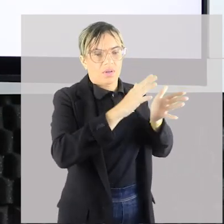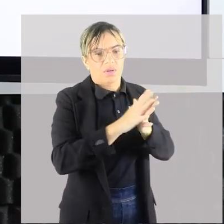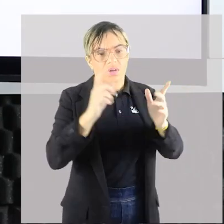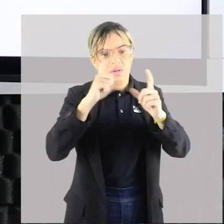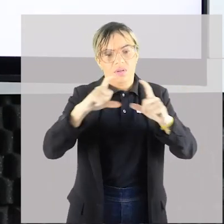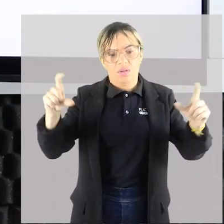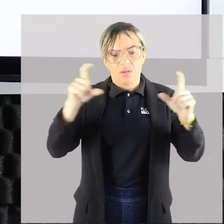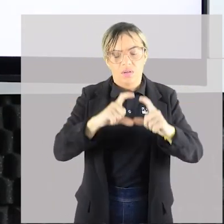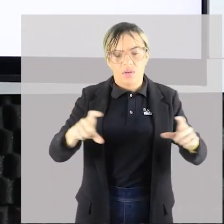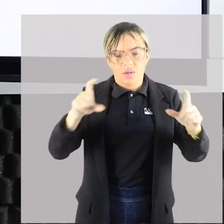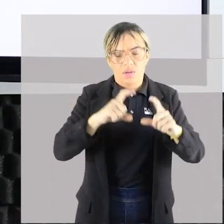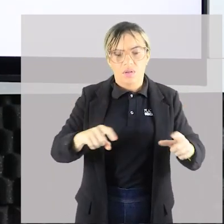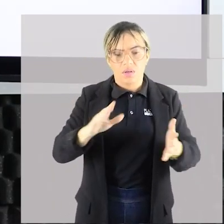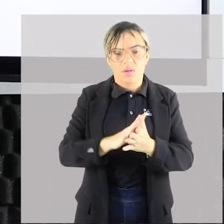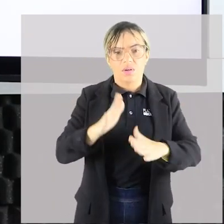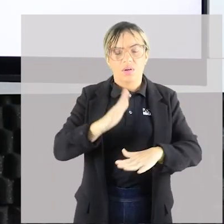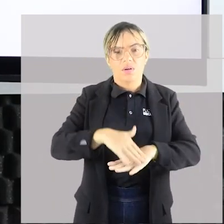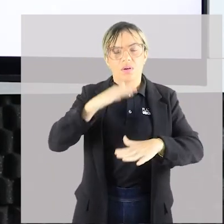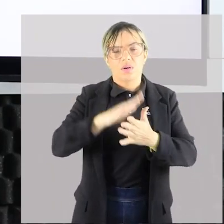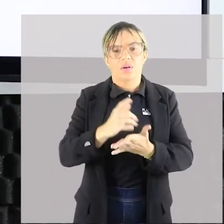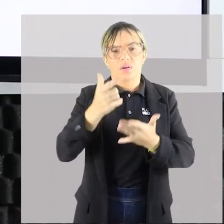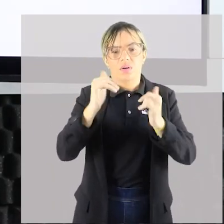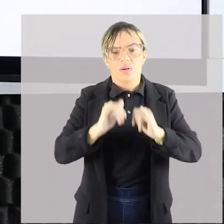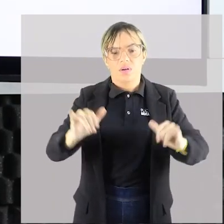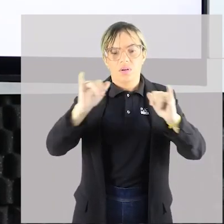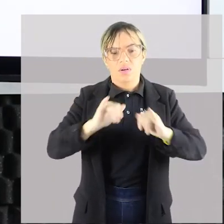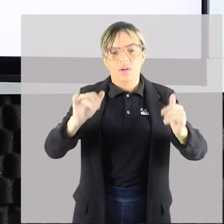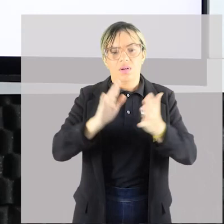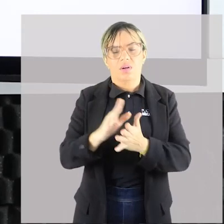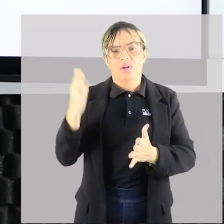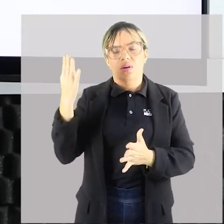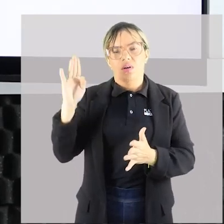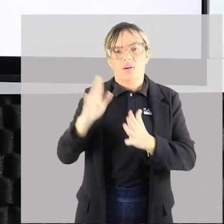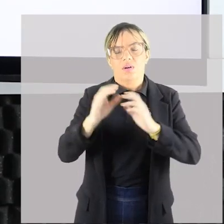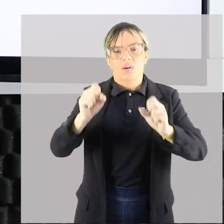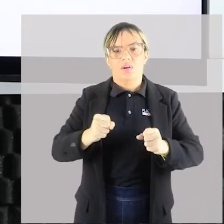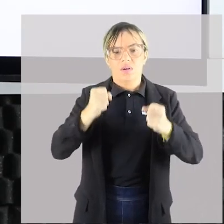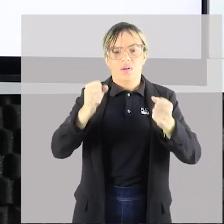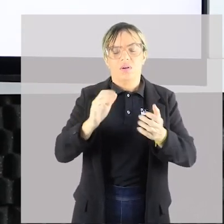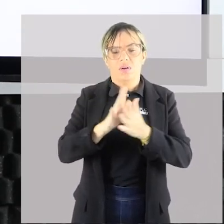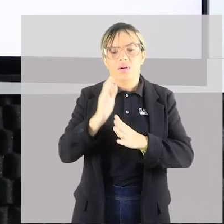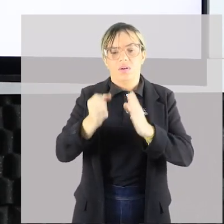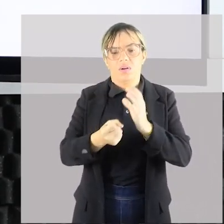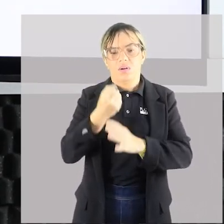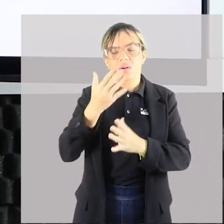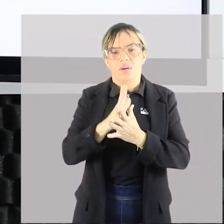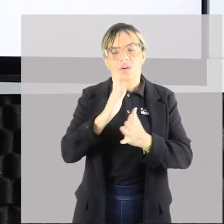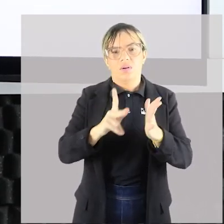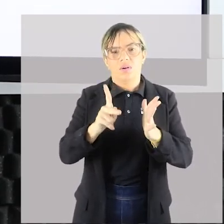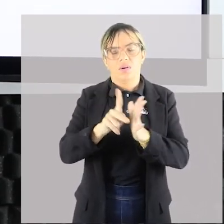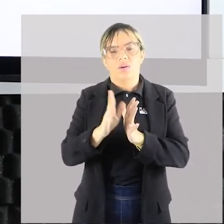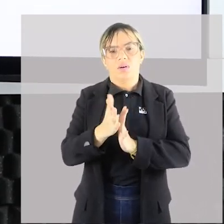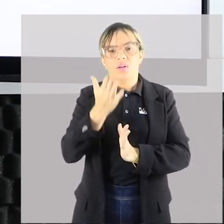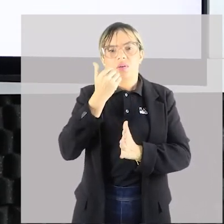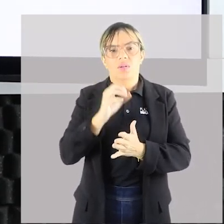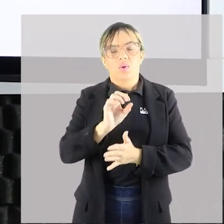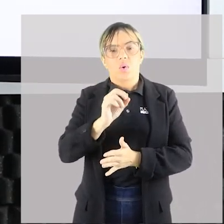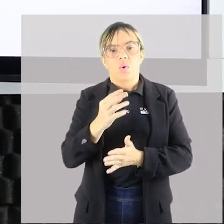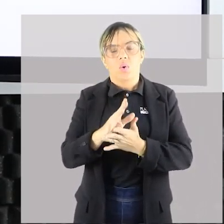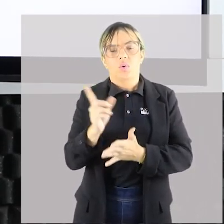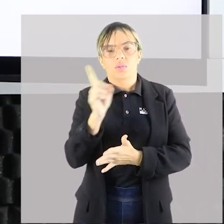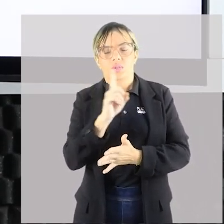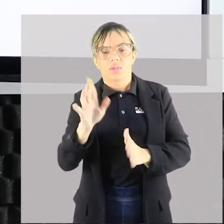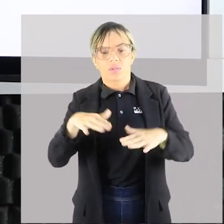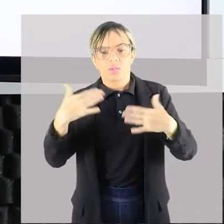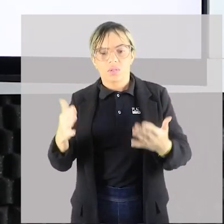vamos colocar aqui, né, mais uma informação. Gente, as bactérias, elas podem produzir seu alimento ou não, tá?